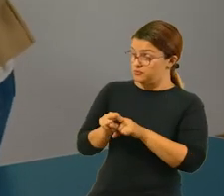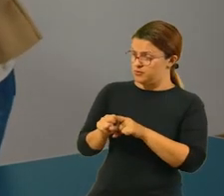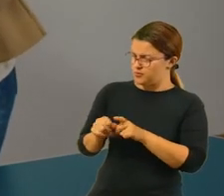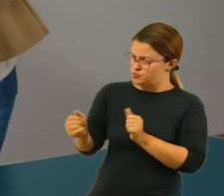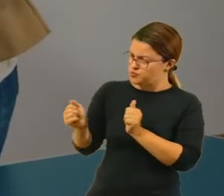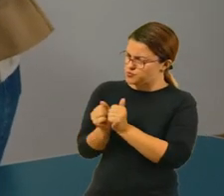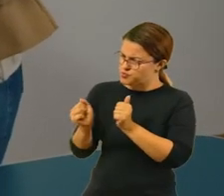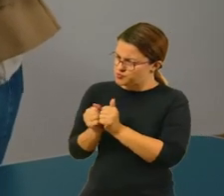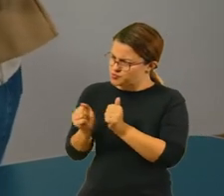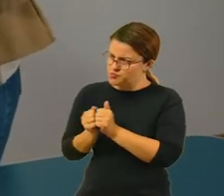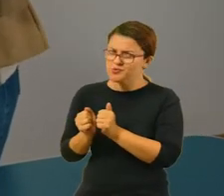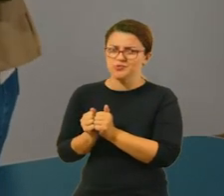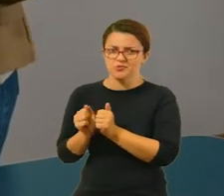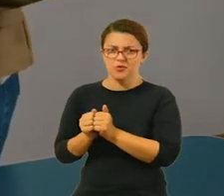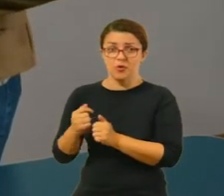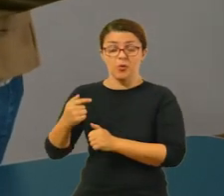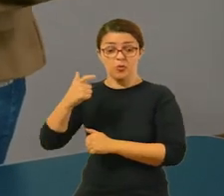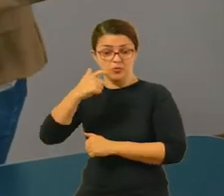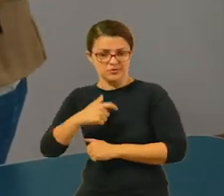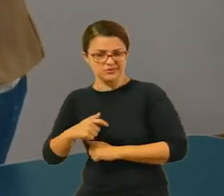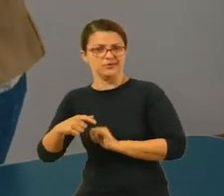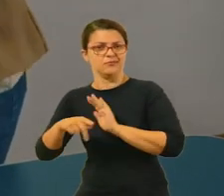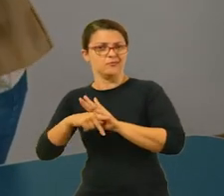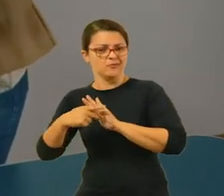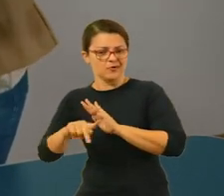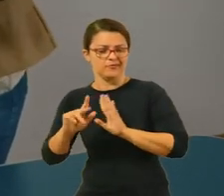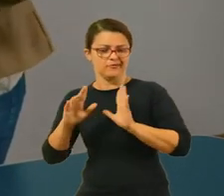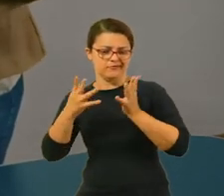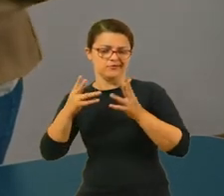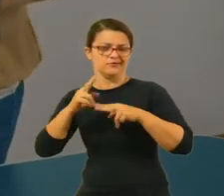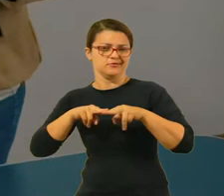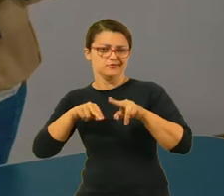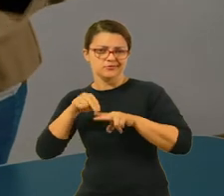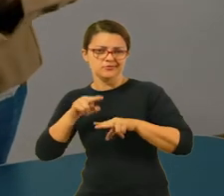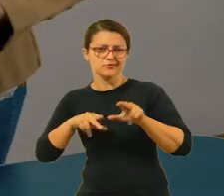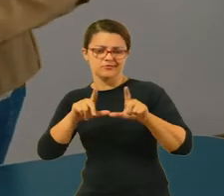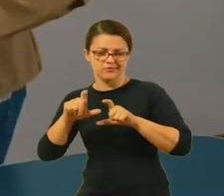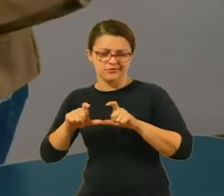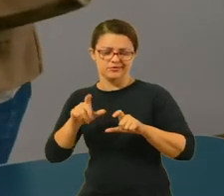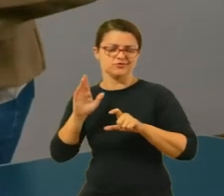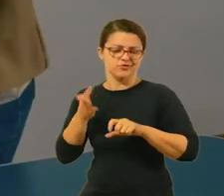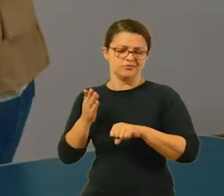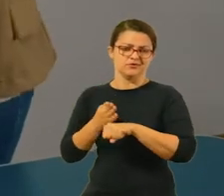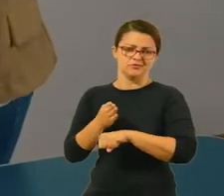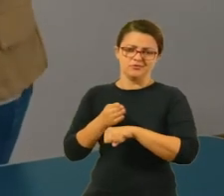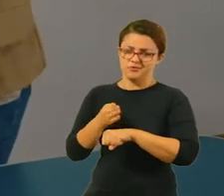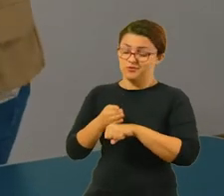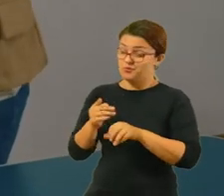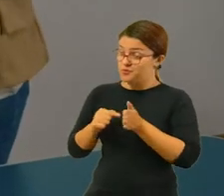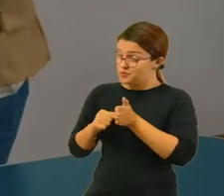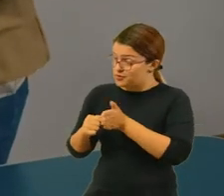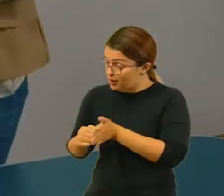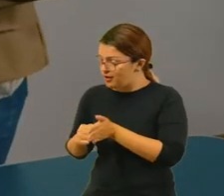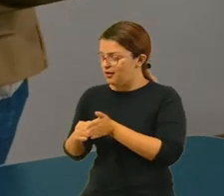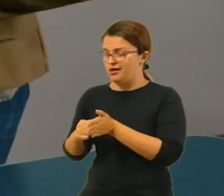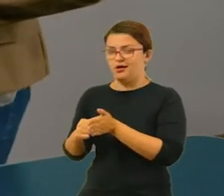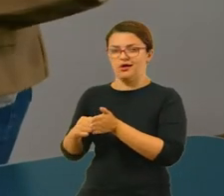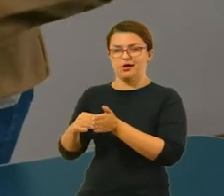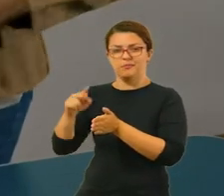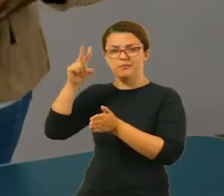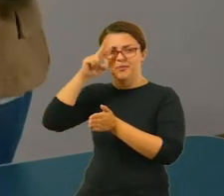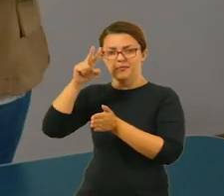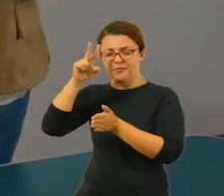quais você participou na época que você era estudante, ou depois que vocês já foram juntos. Você vai trazer a memória